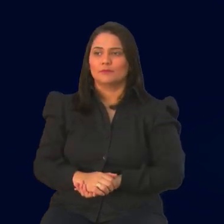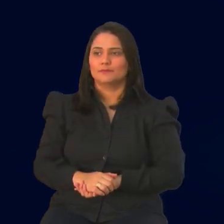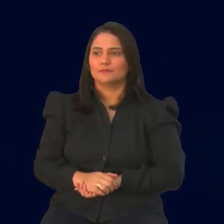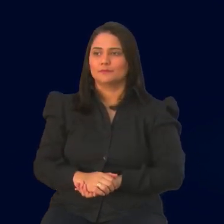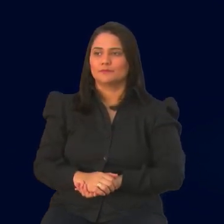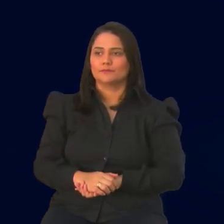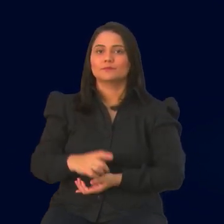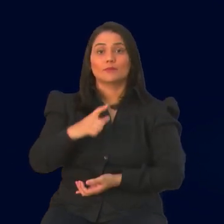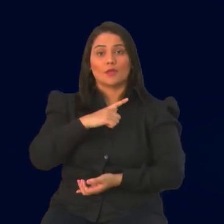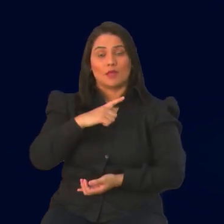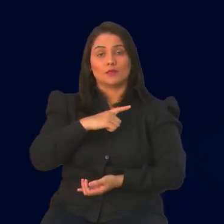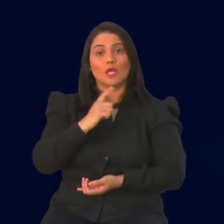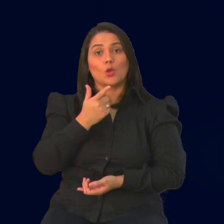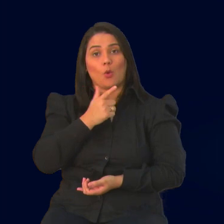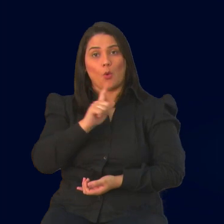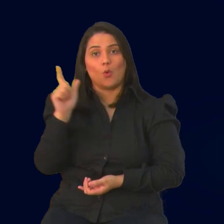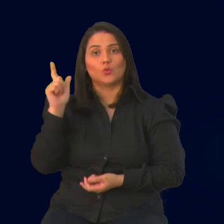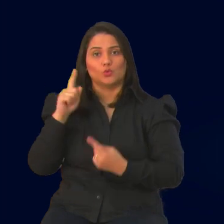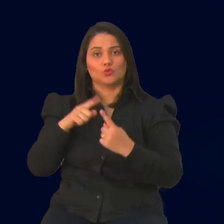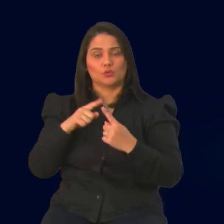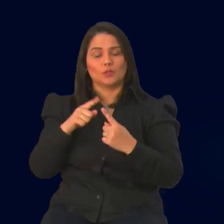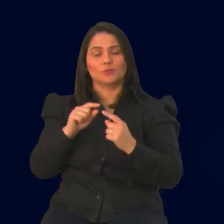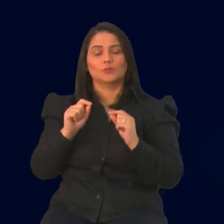E tem um outro ponto